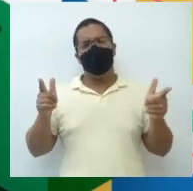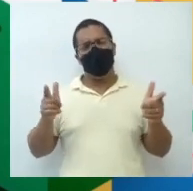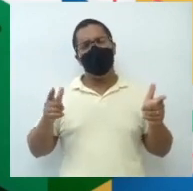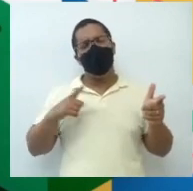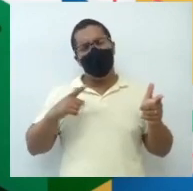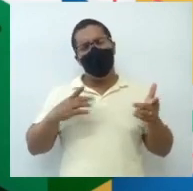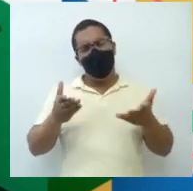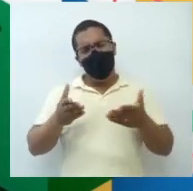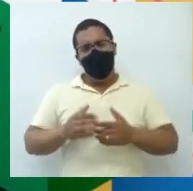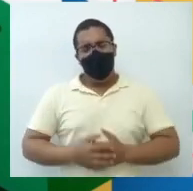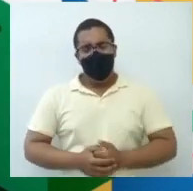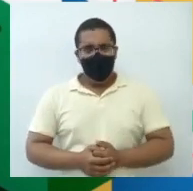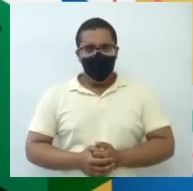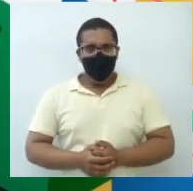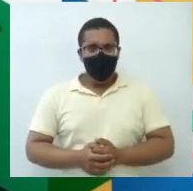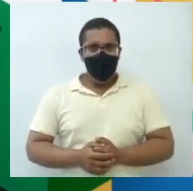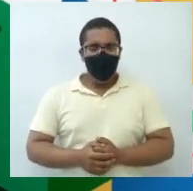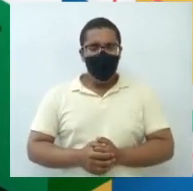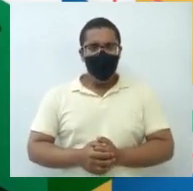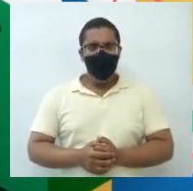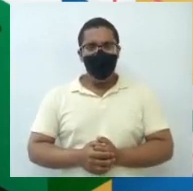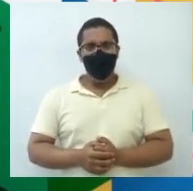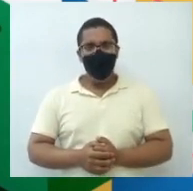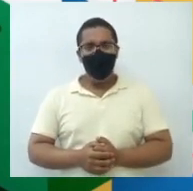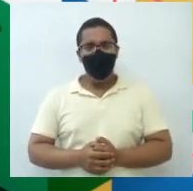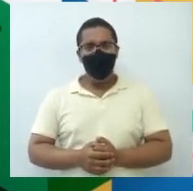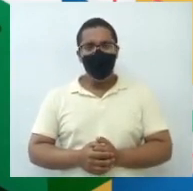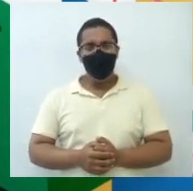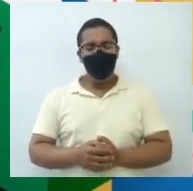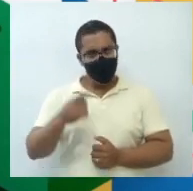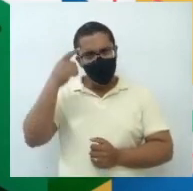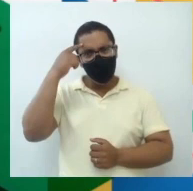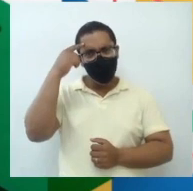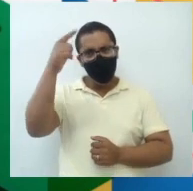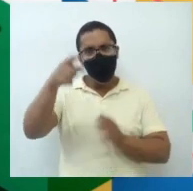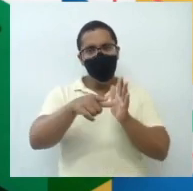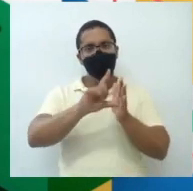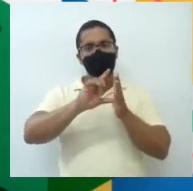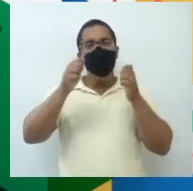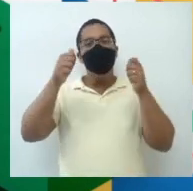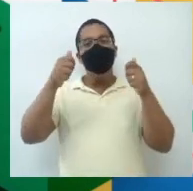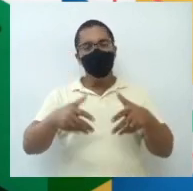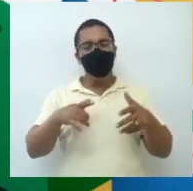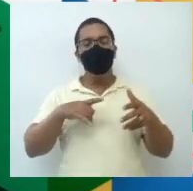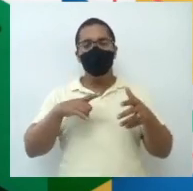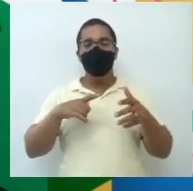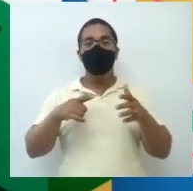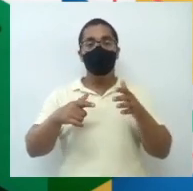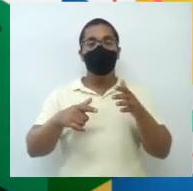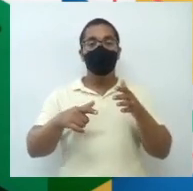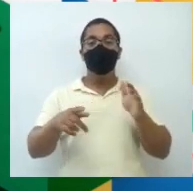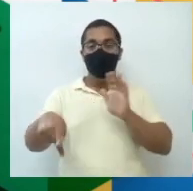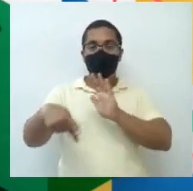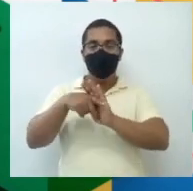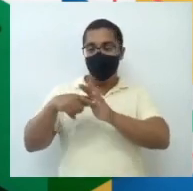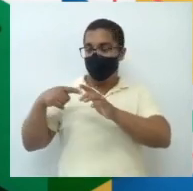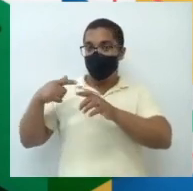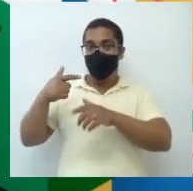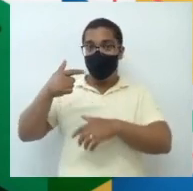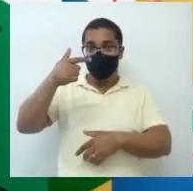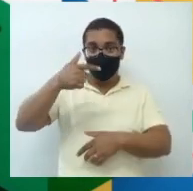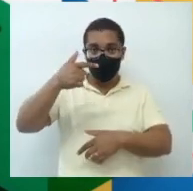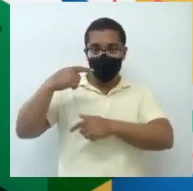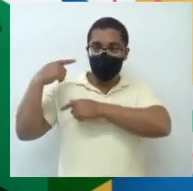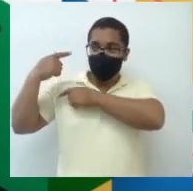e É principalmente daqueles que eu falei para vocês que eles fizeram parte da chamada segunda geração da escola